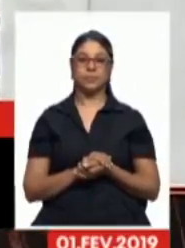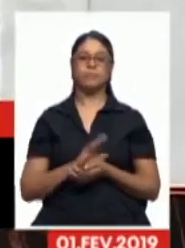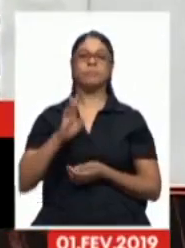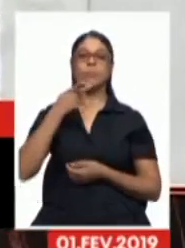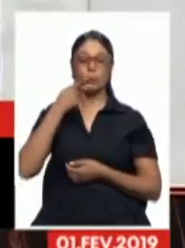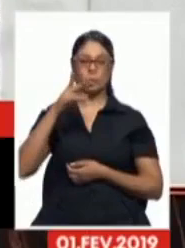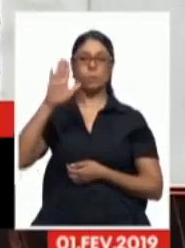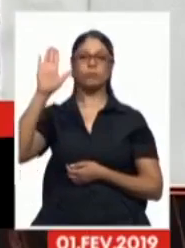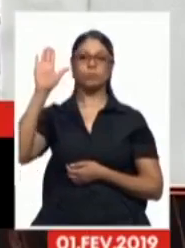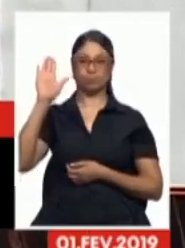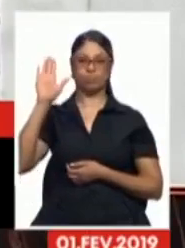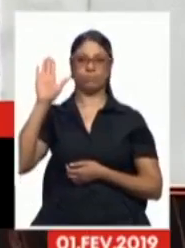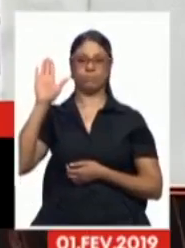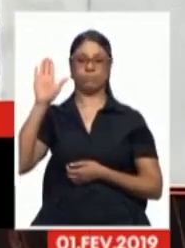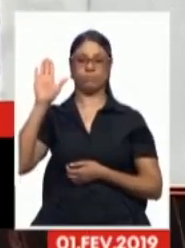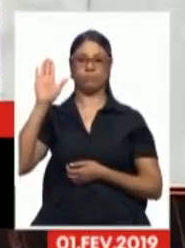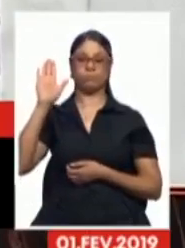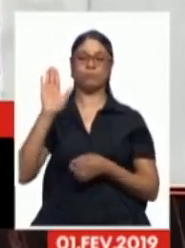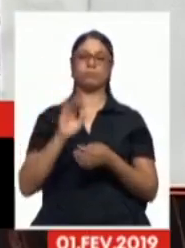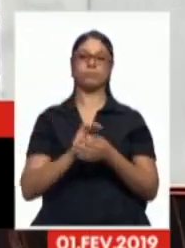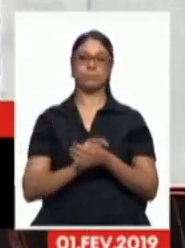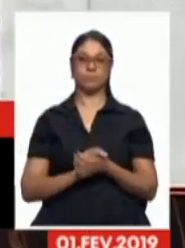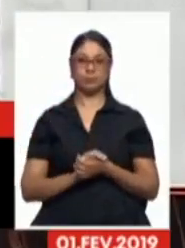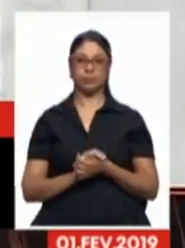Assim o prometo.